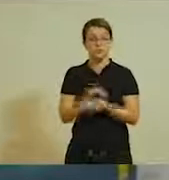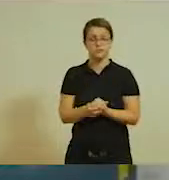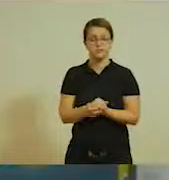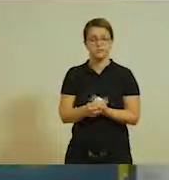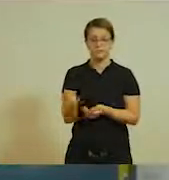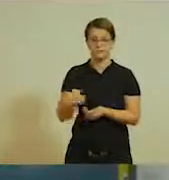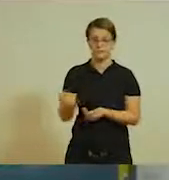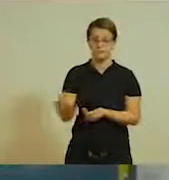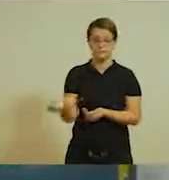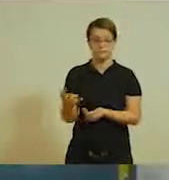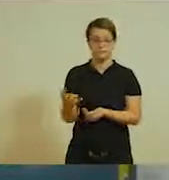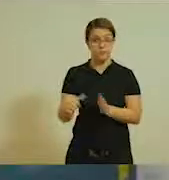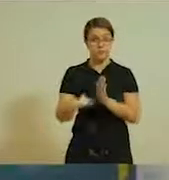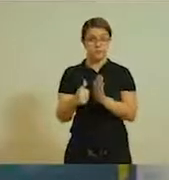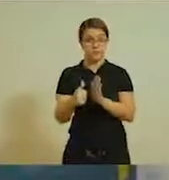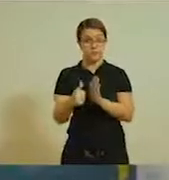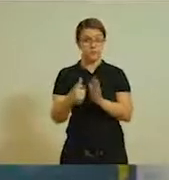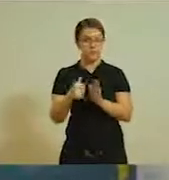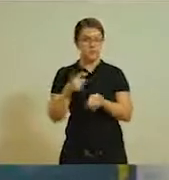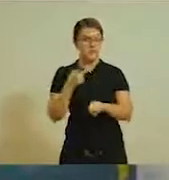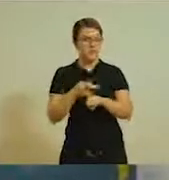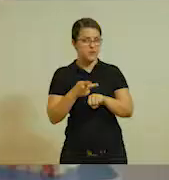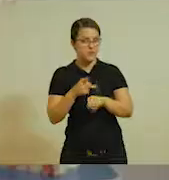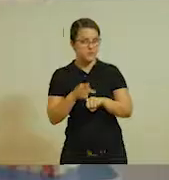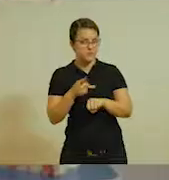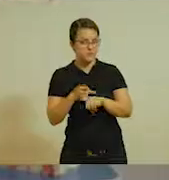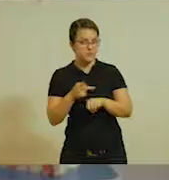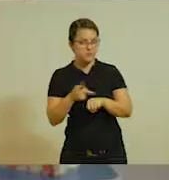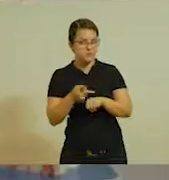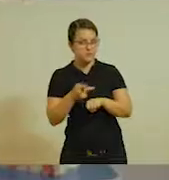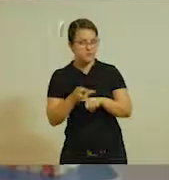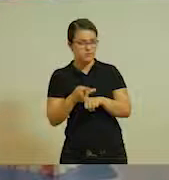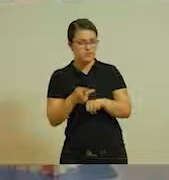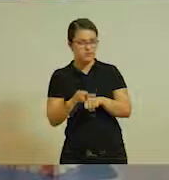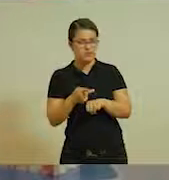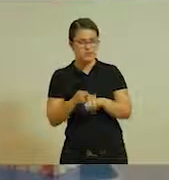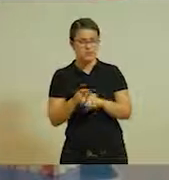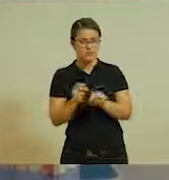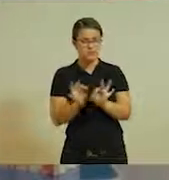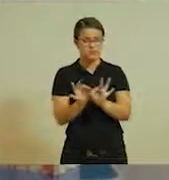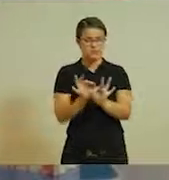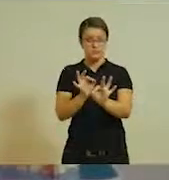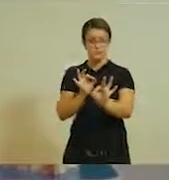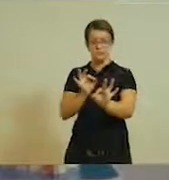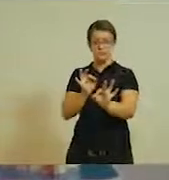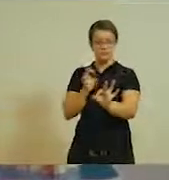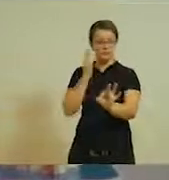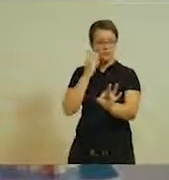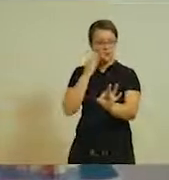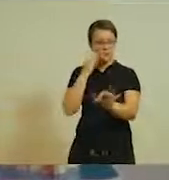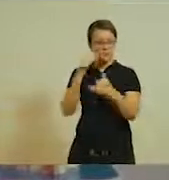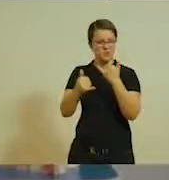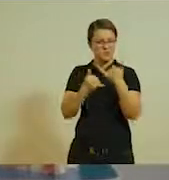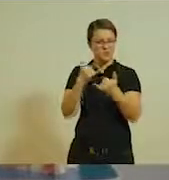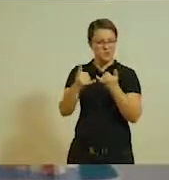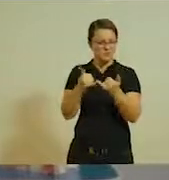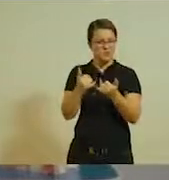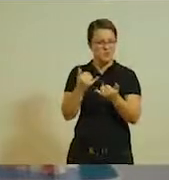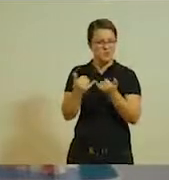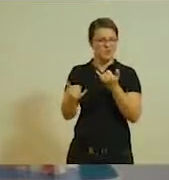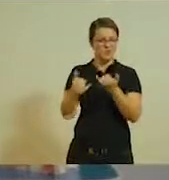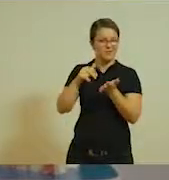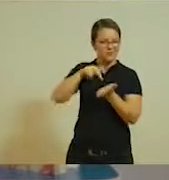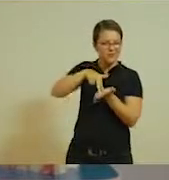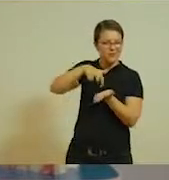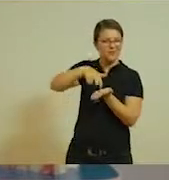jogar. Primeiro, vocês vão jogar a pedrinha. Aí vocês vão longe, vão um pouquinho distante, coloque no quintal de casa como se